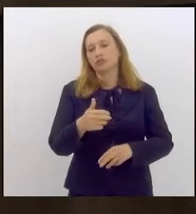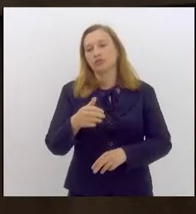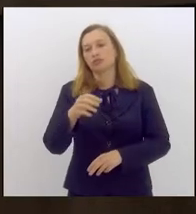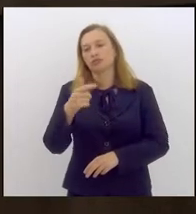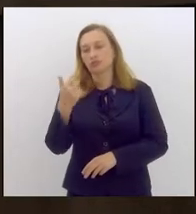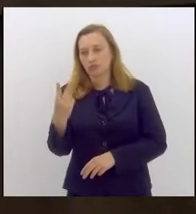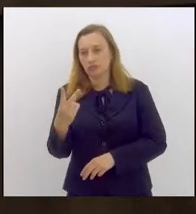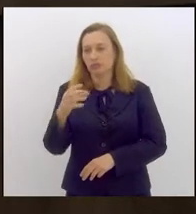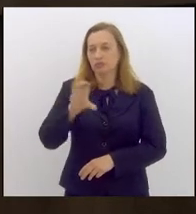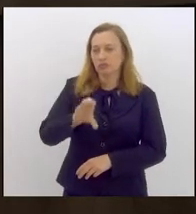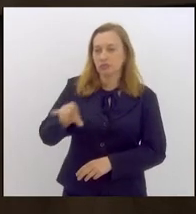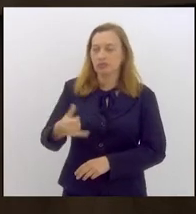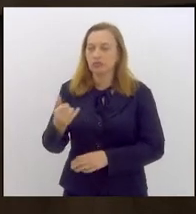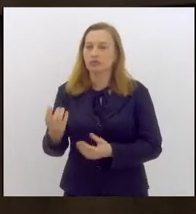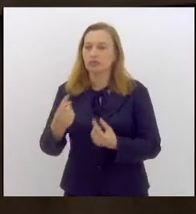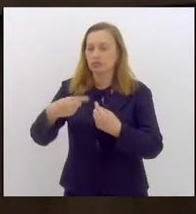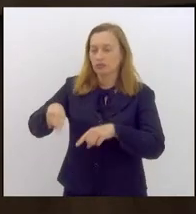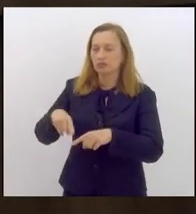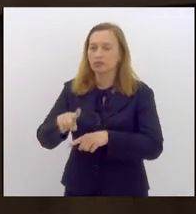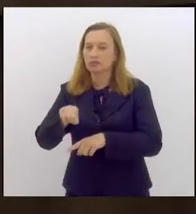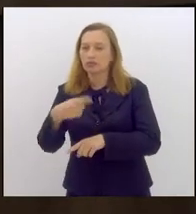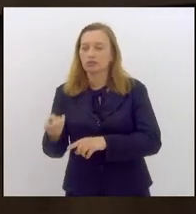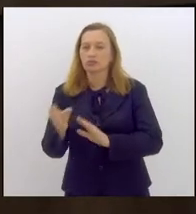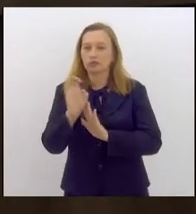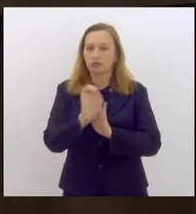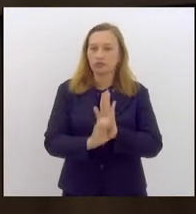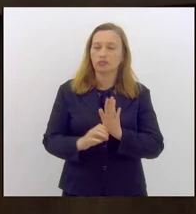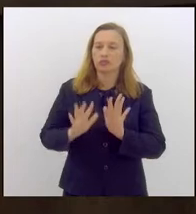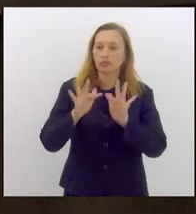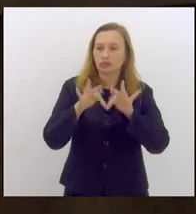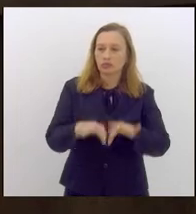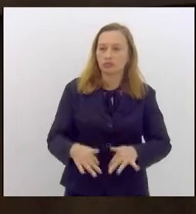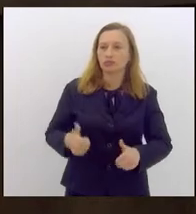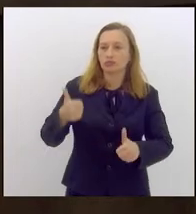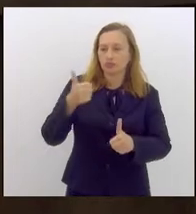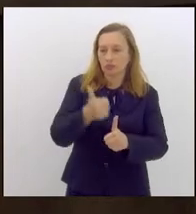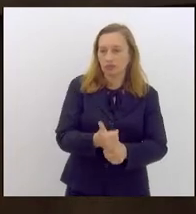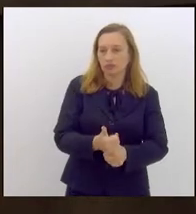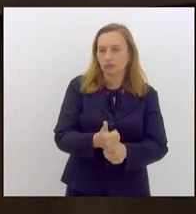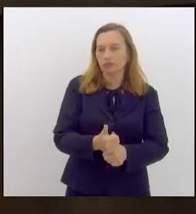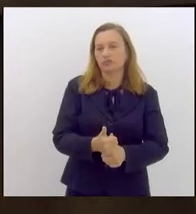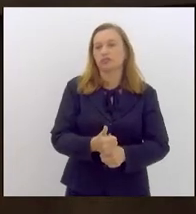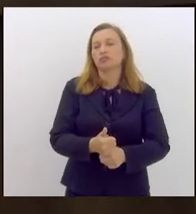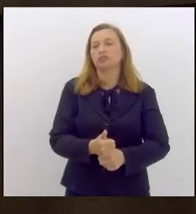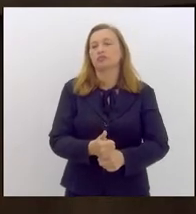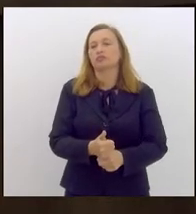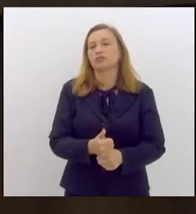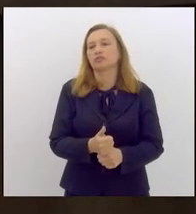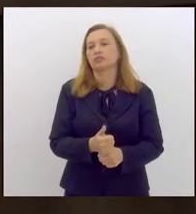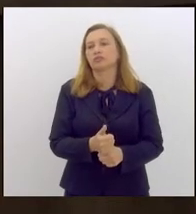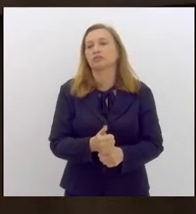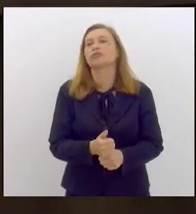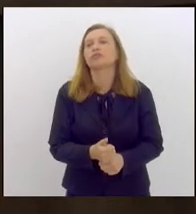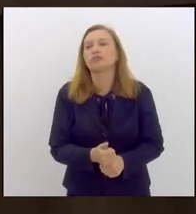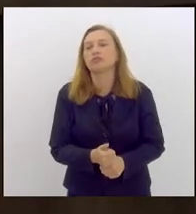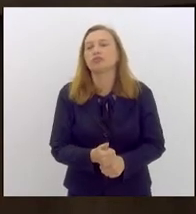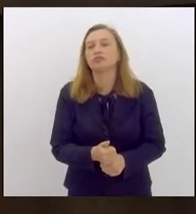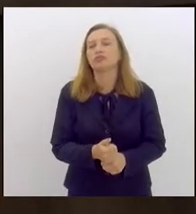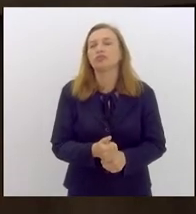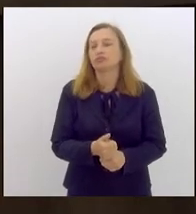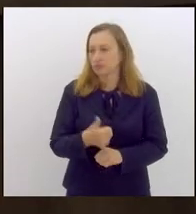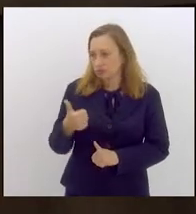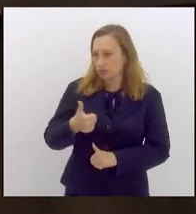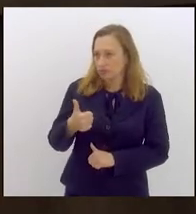CCJ, contrária às demais emendas, concluindo por substitutivo. Está em